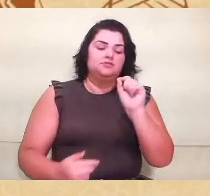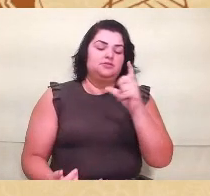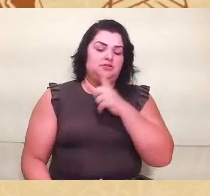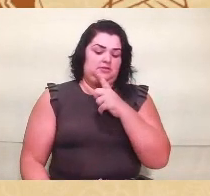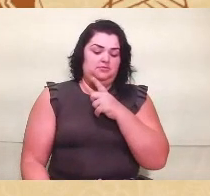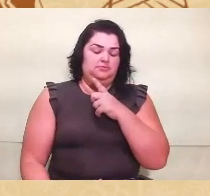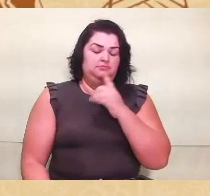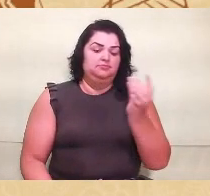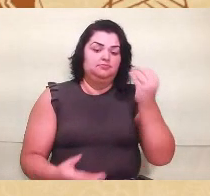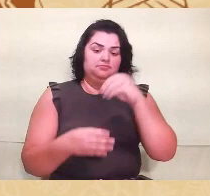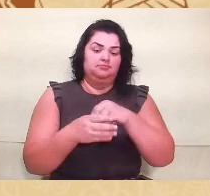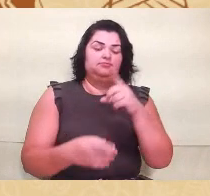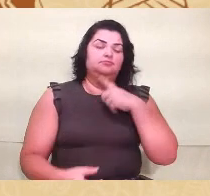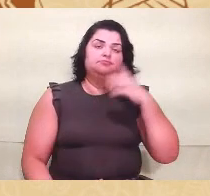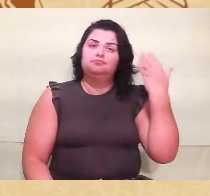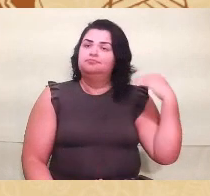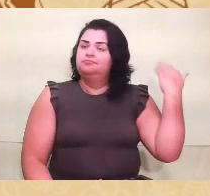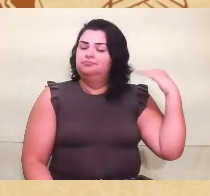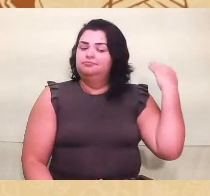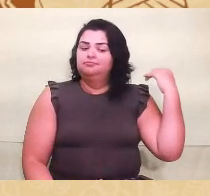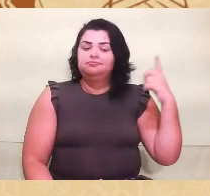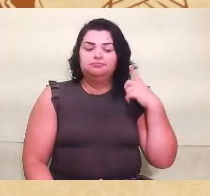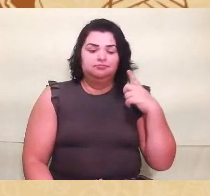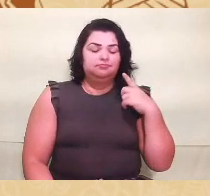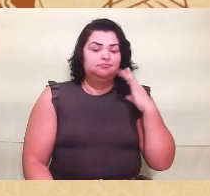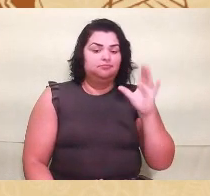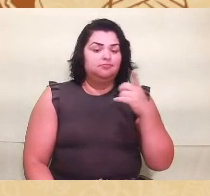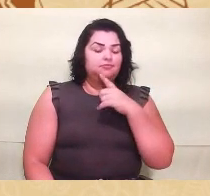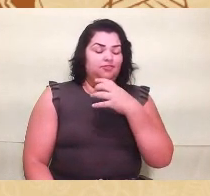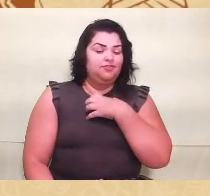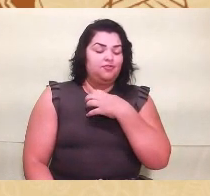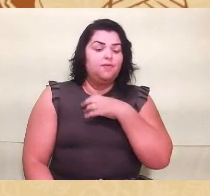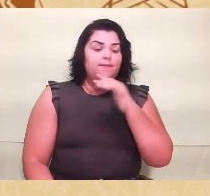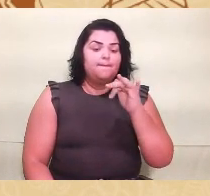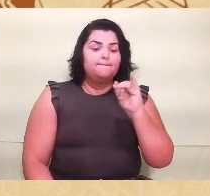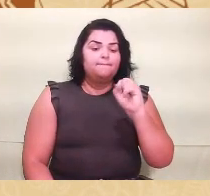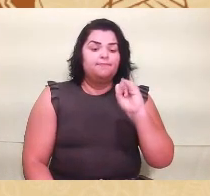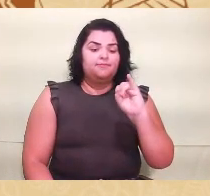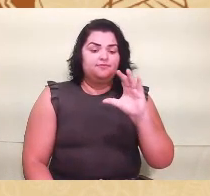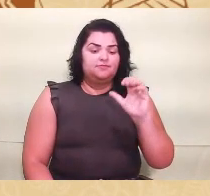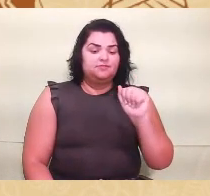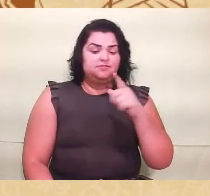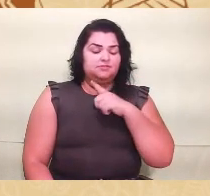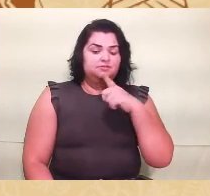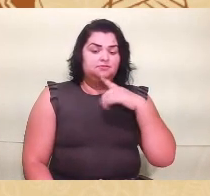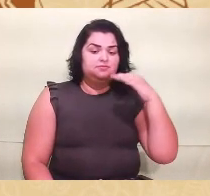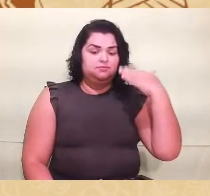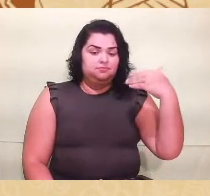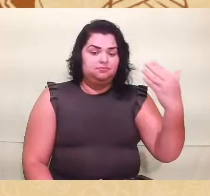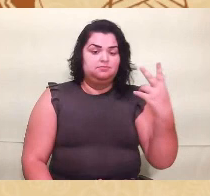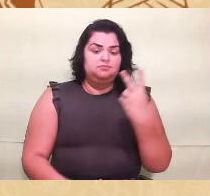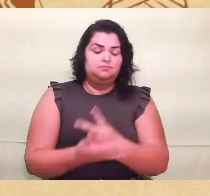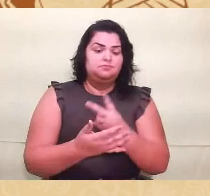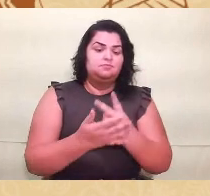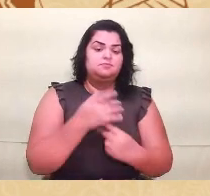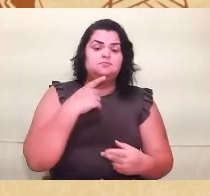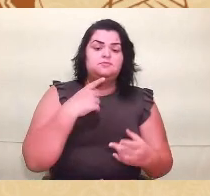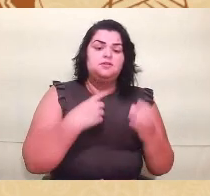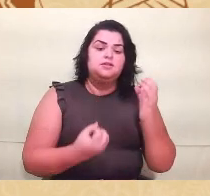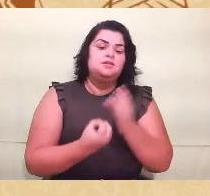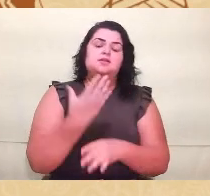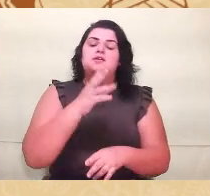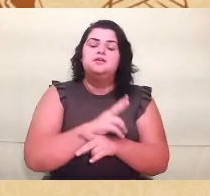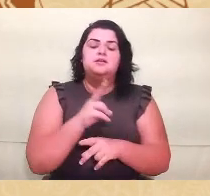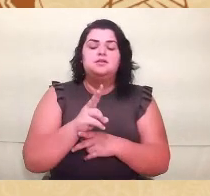estão nossos ancestrais. Quando eu deixar essa forma física, e eis aí um pouquinho da nossa cosmologia na qual eu fui criado, quando eu deixar